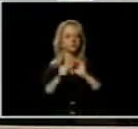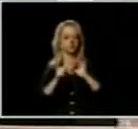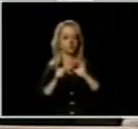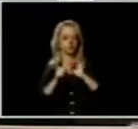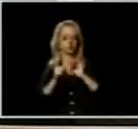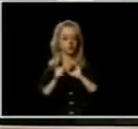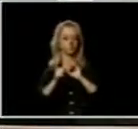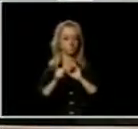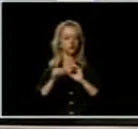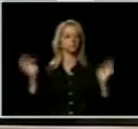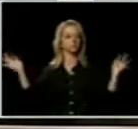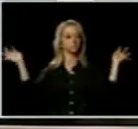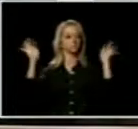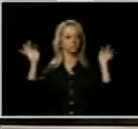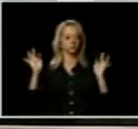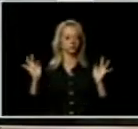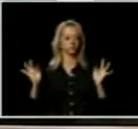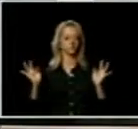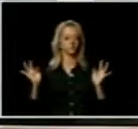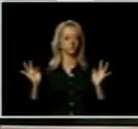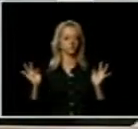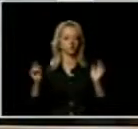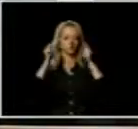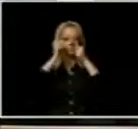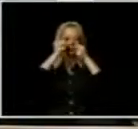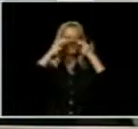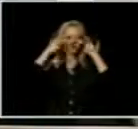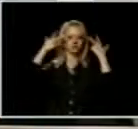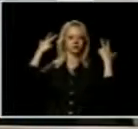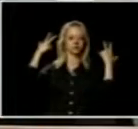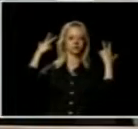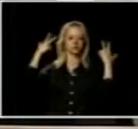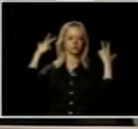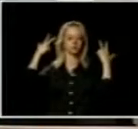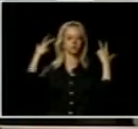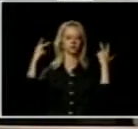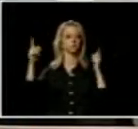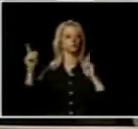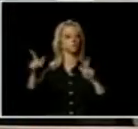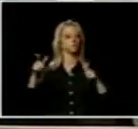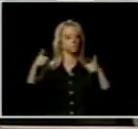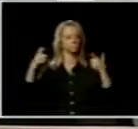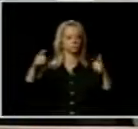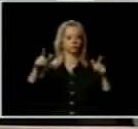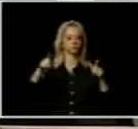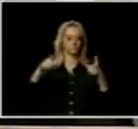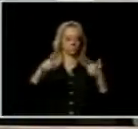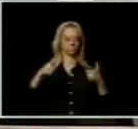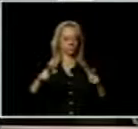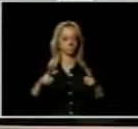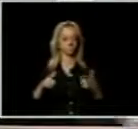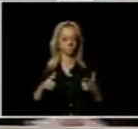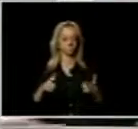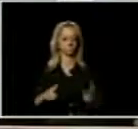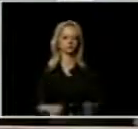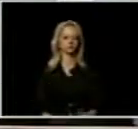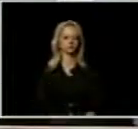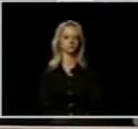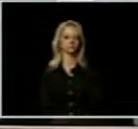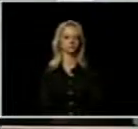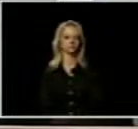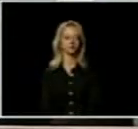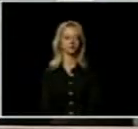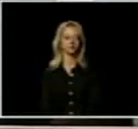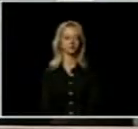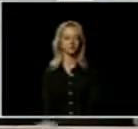de teatro, música, dança, salão de artes plásticas e visuais de Taubaté.